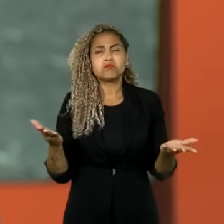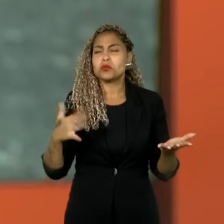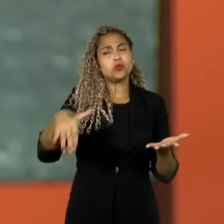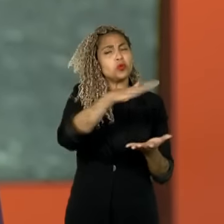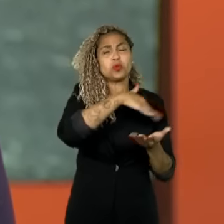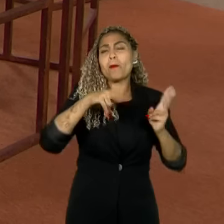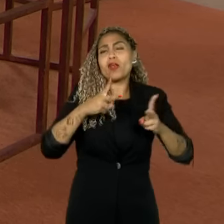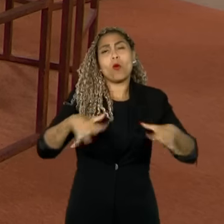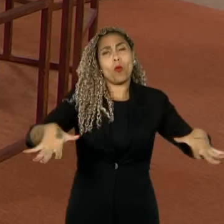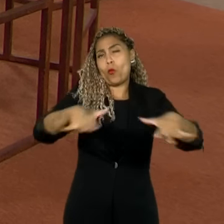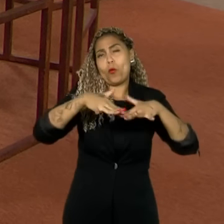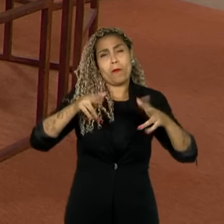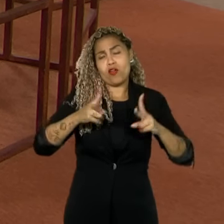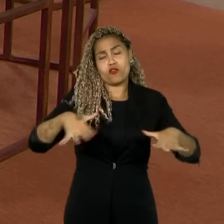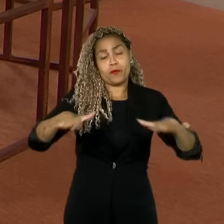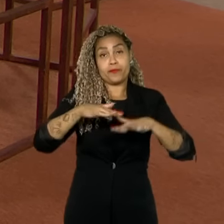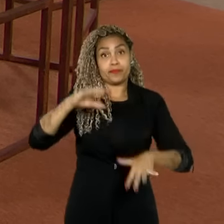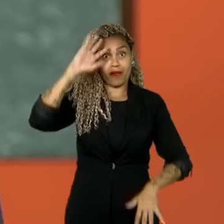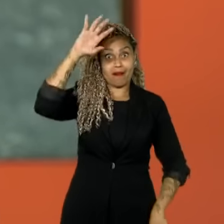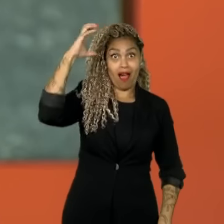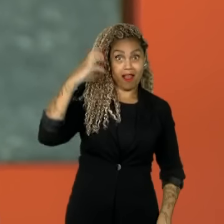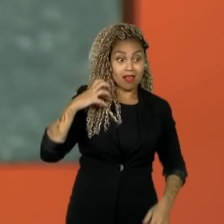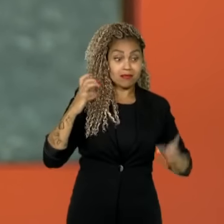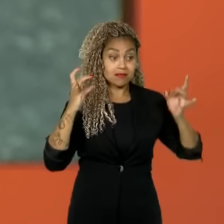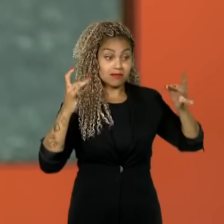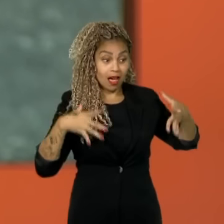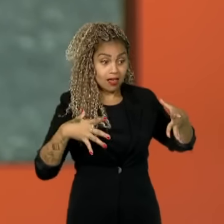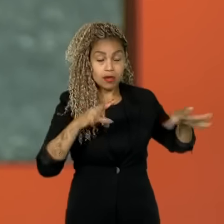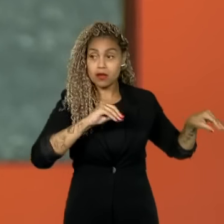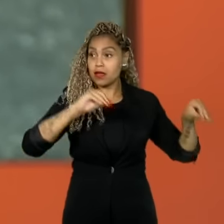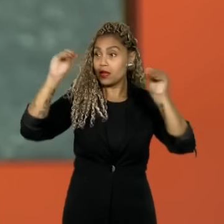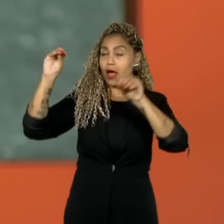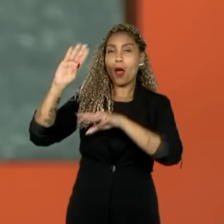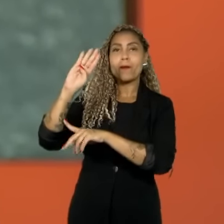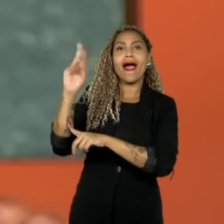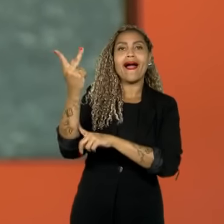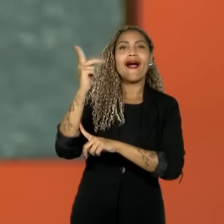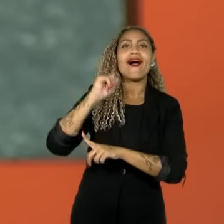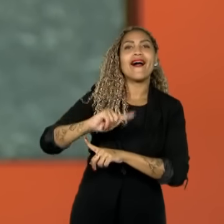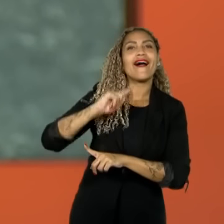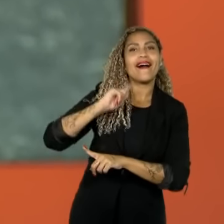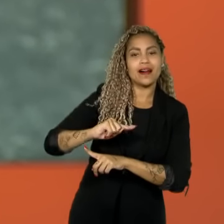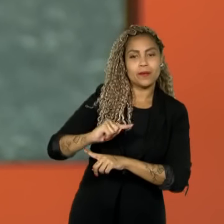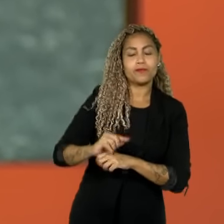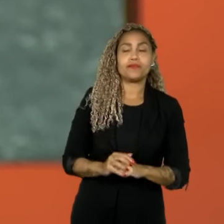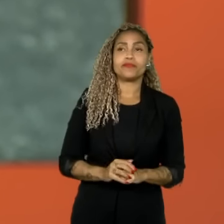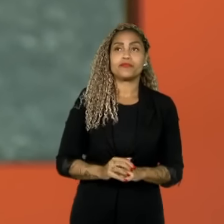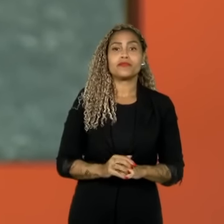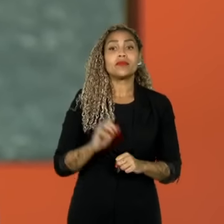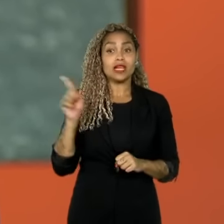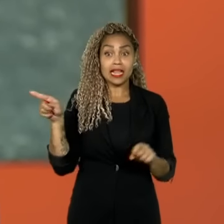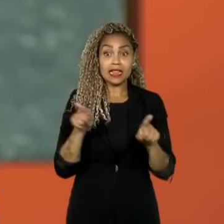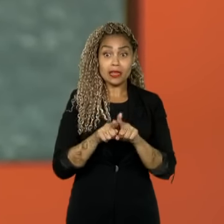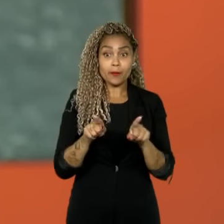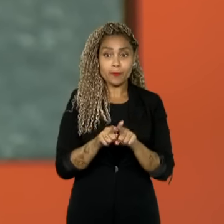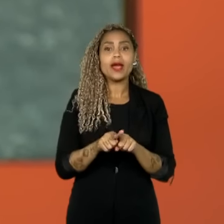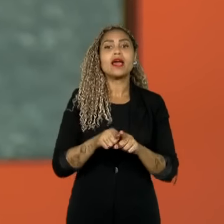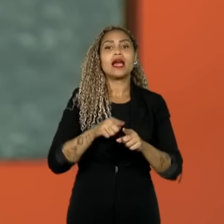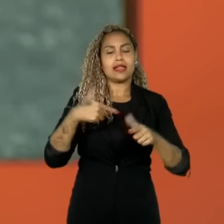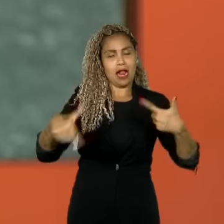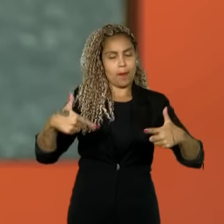mesma região. Então, Clara sai de lá e vai para Belo Horizonte, mas ela se emprega também numa companhia de tecidos.